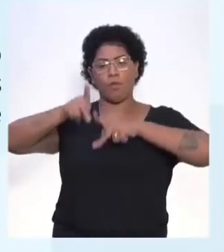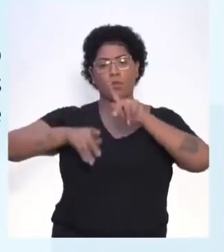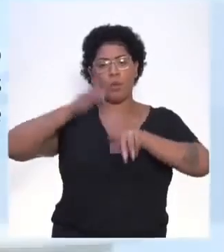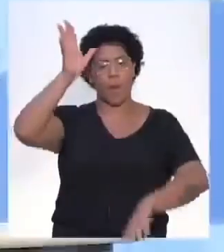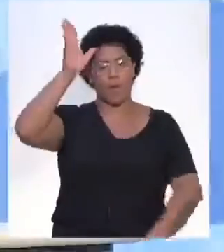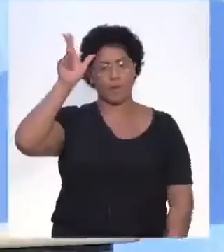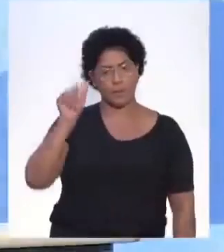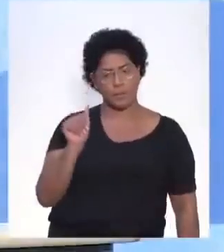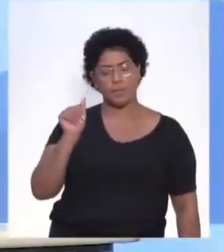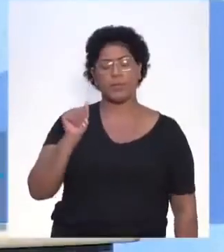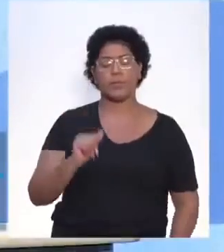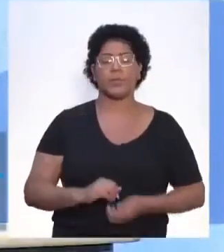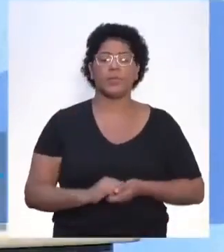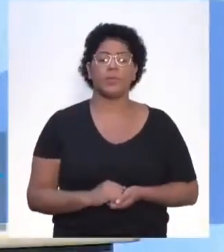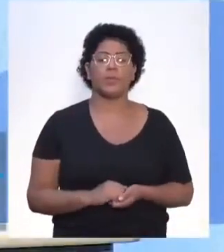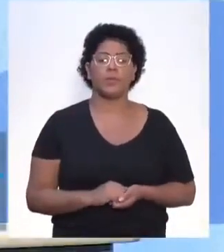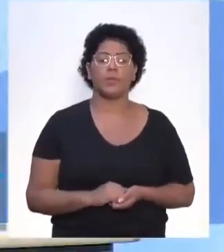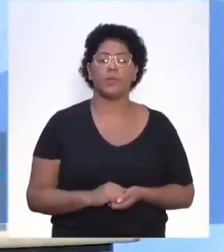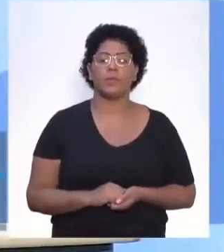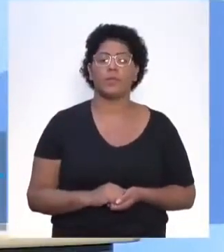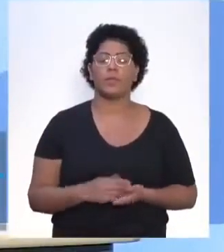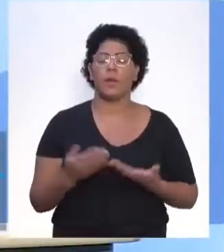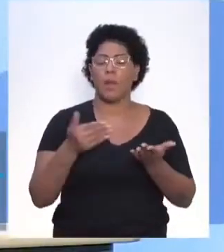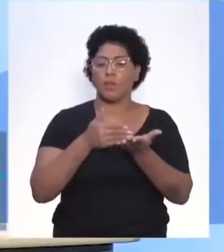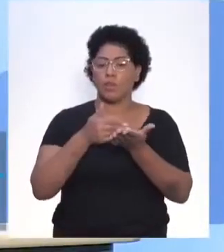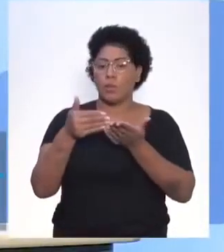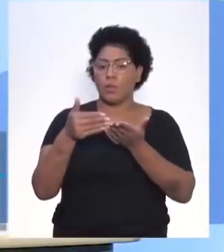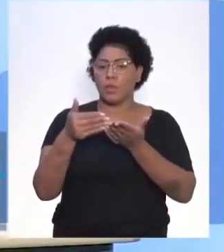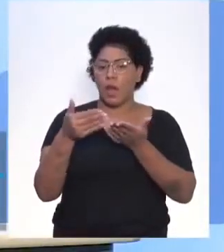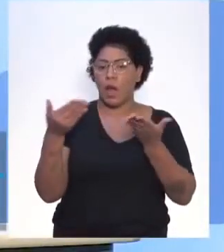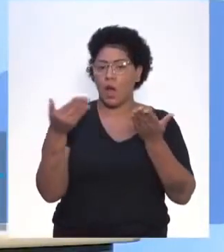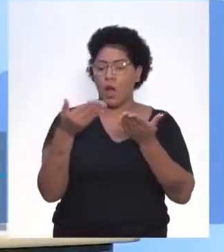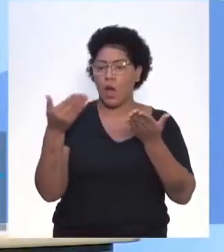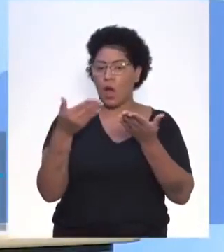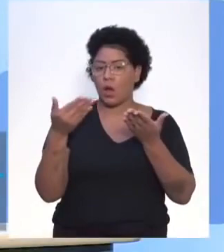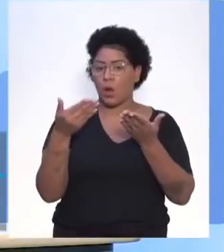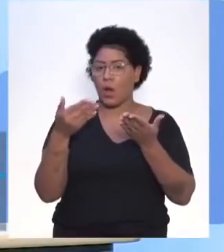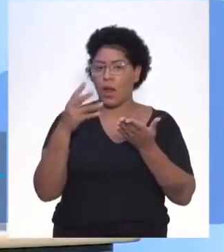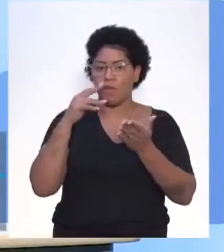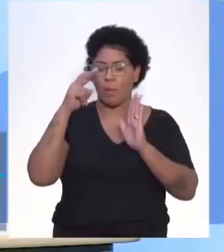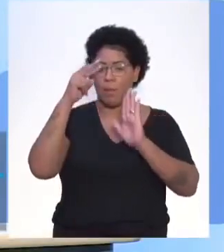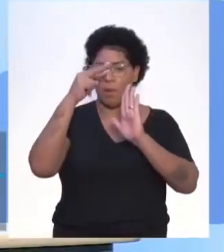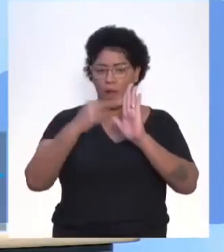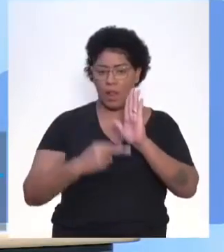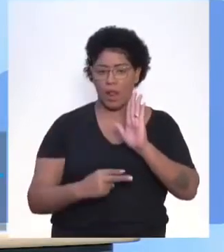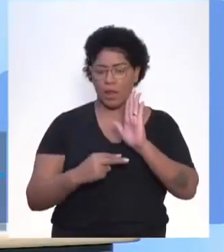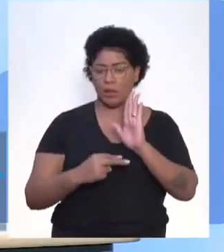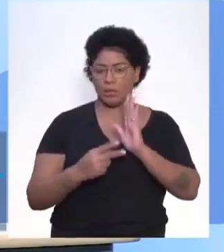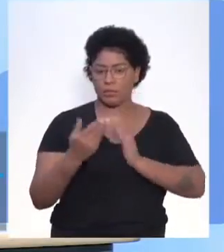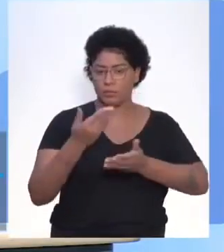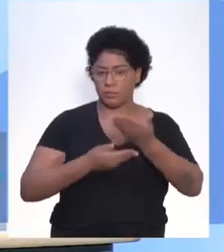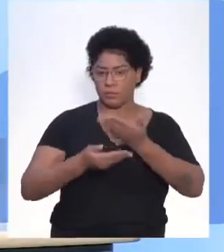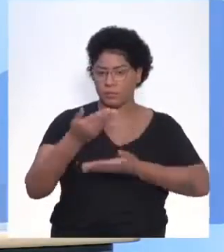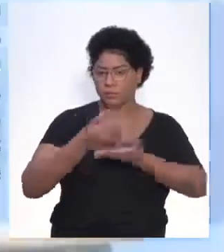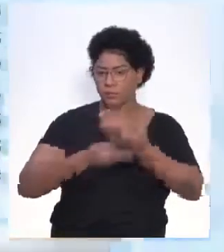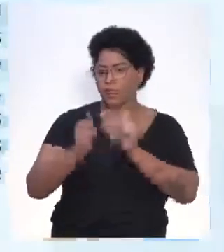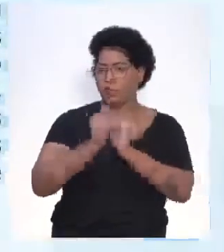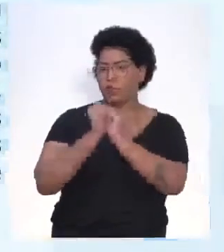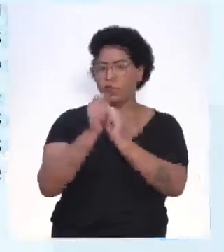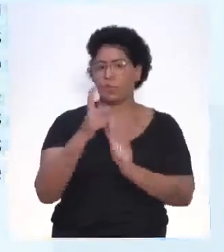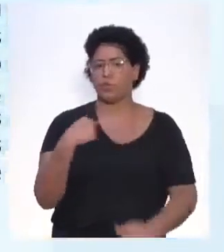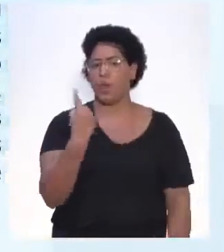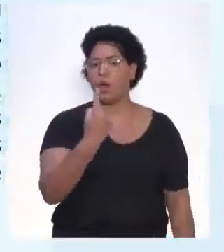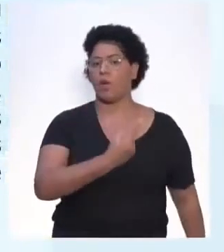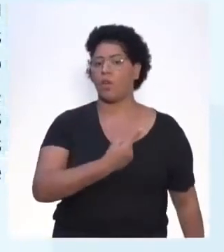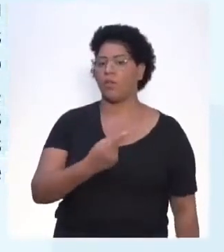contra o neocolonialismo. Para a gente começar, faremos um momento de leitura compartilhada. Eu leio daqui, vocês leem daí.